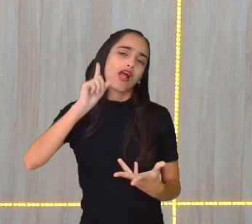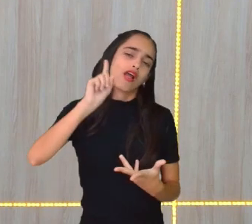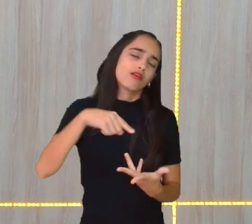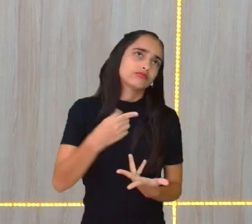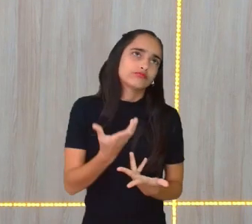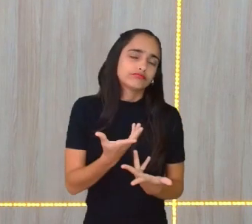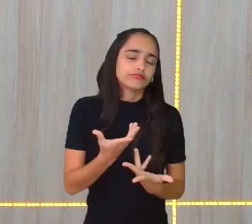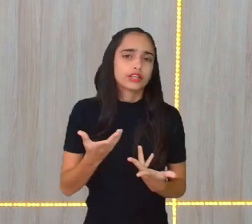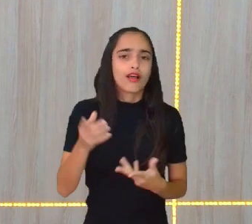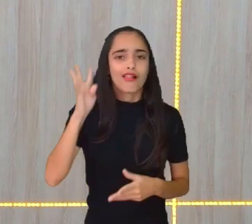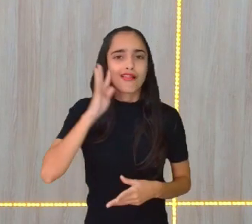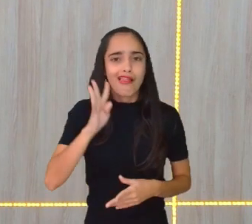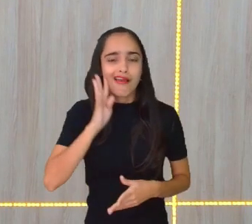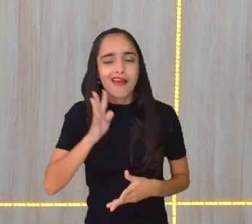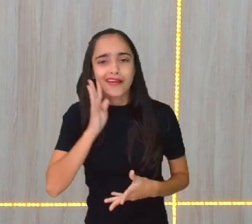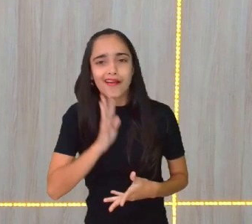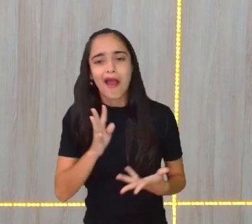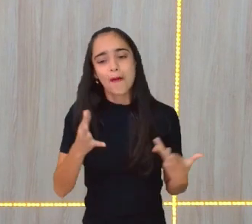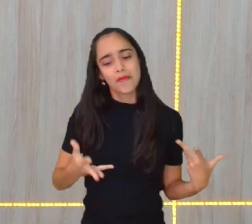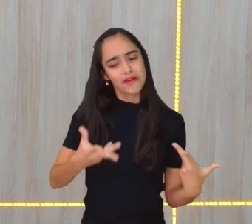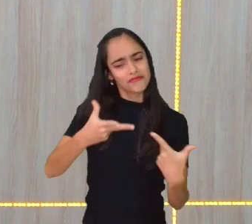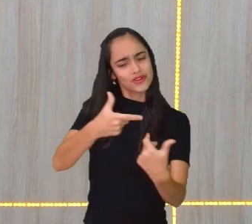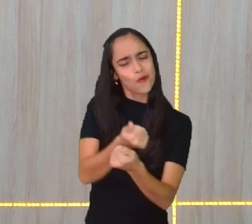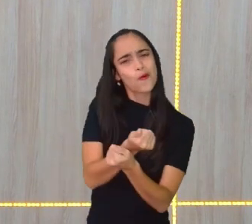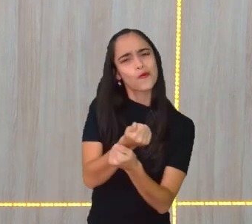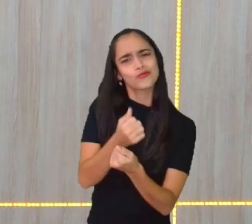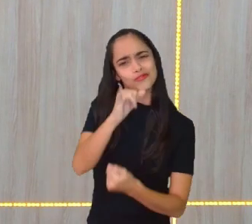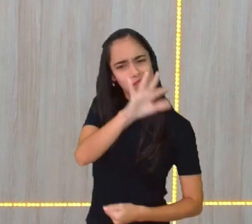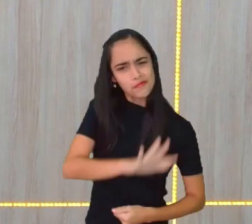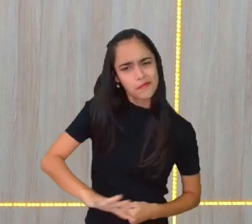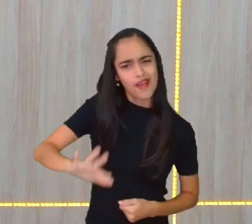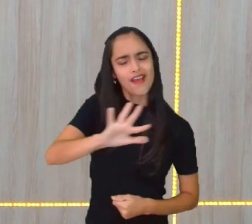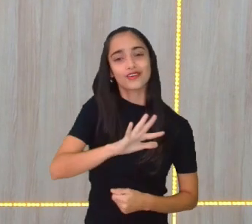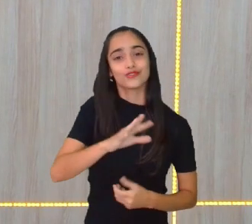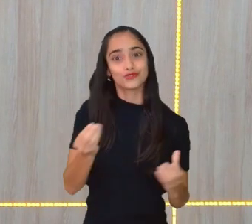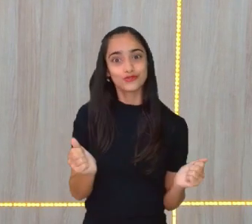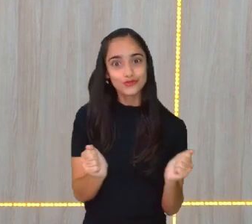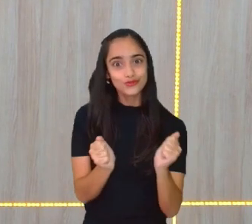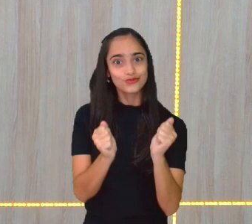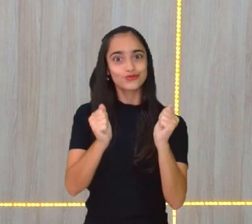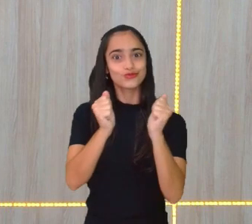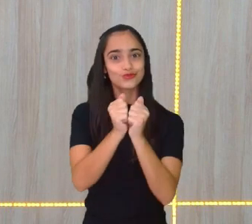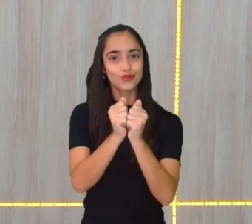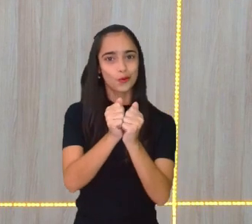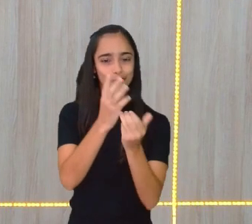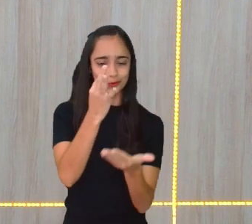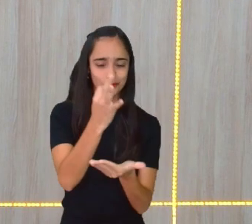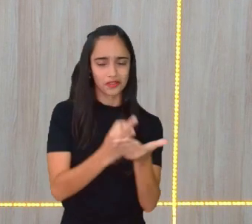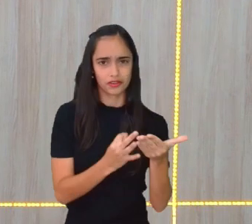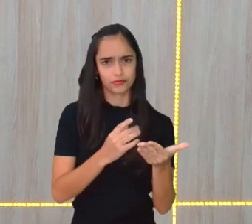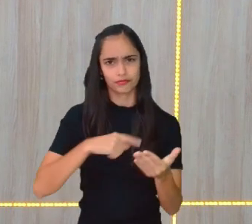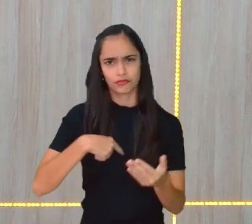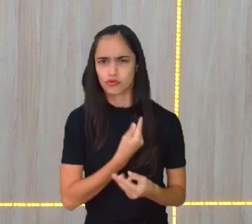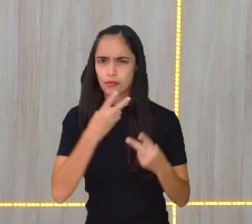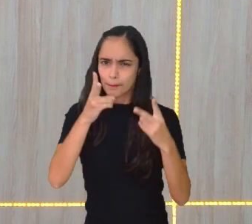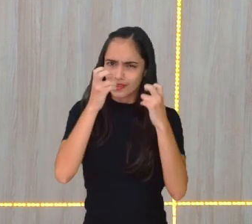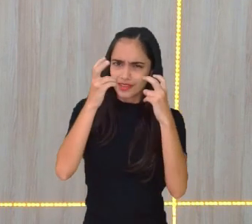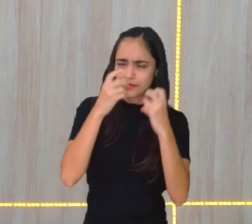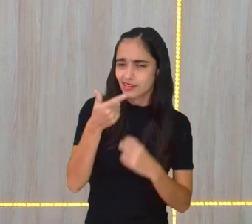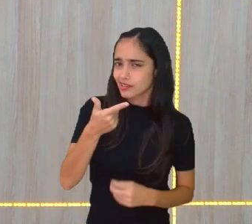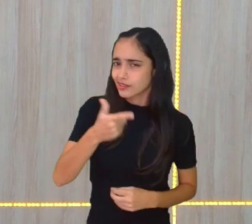divertidos, que são encantadores, que são lúdicos para uma narrativa. A gente percebe que não há nessa